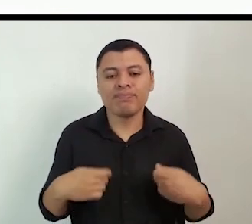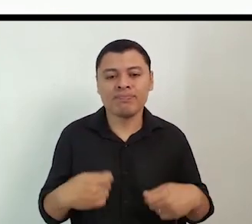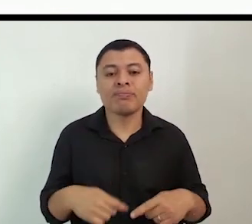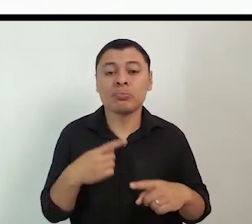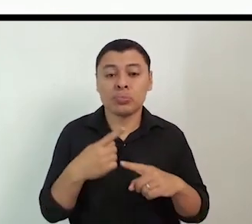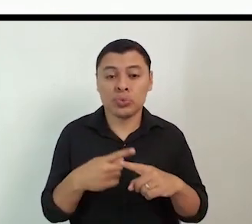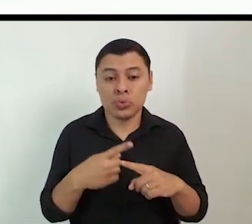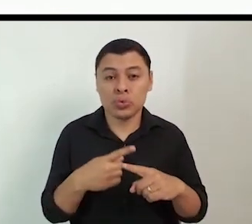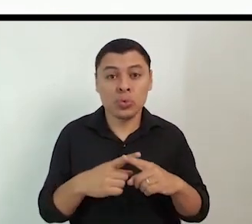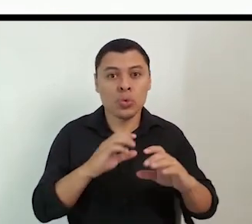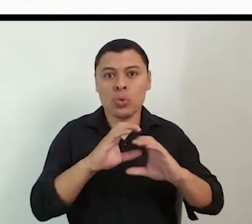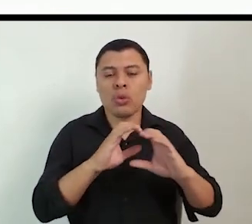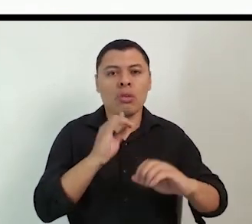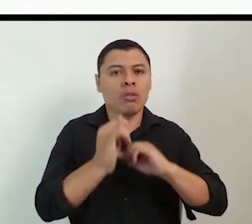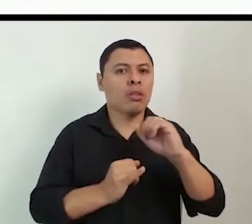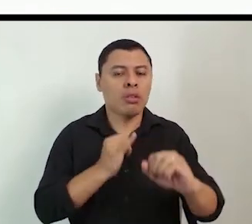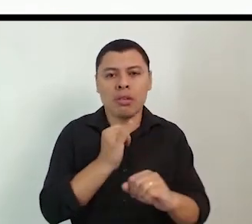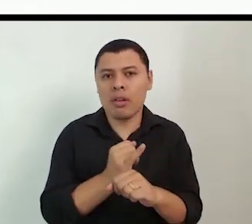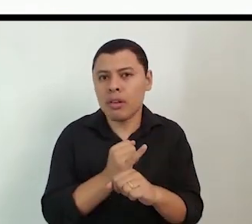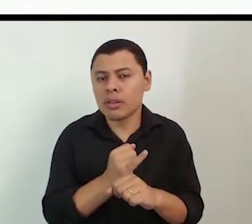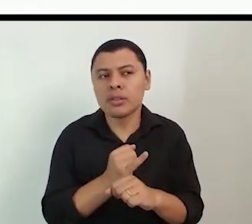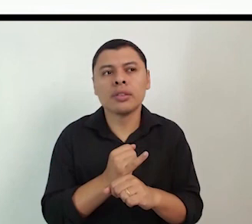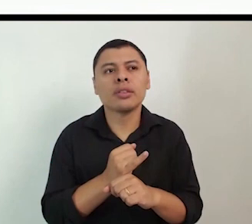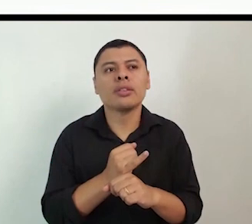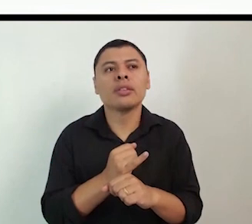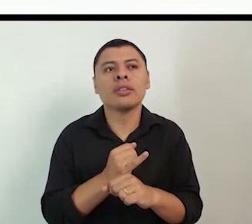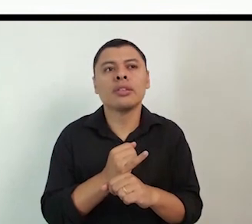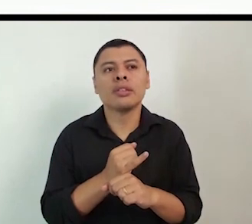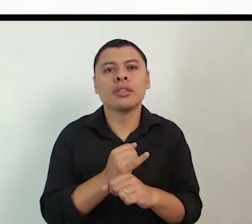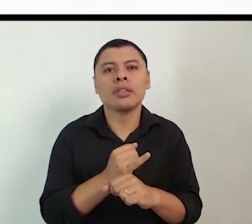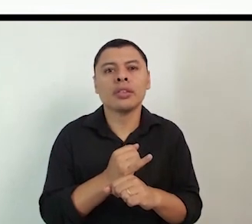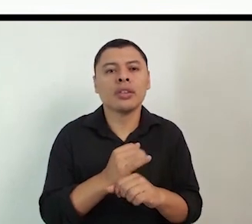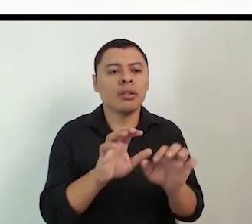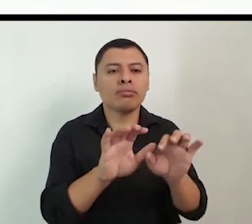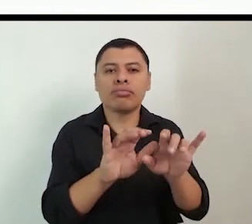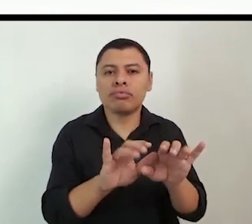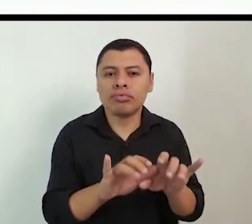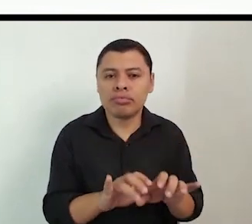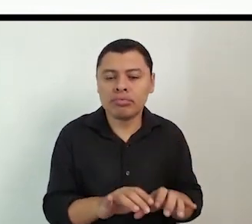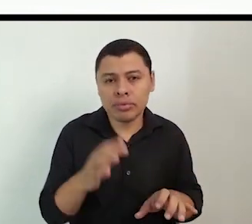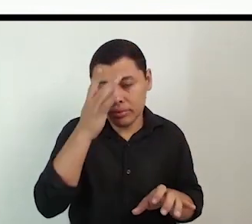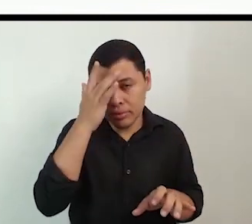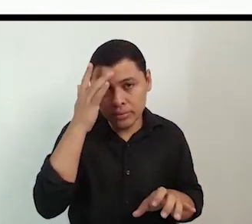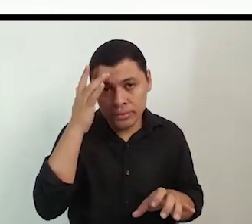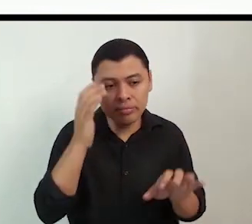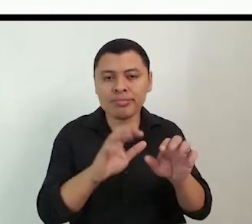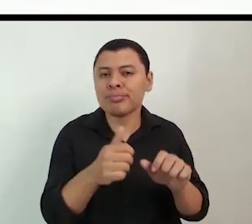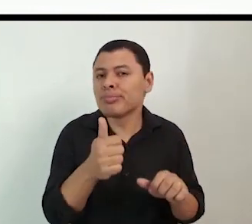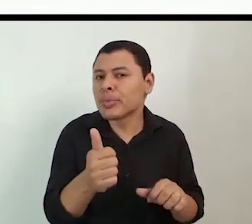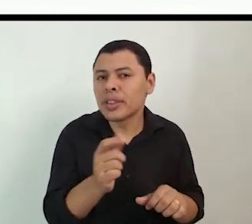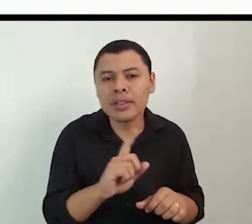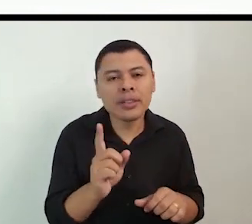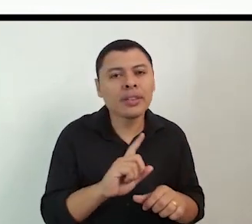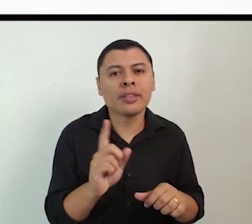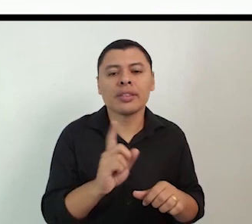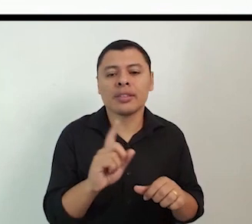toda a comunicação é feita online, talvez só por texto, muita gente não escreve bem também, não